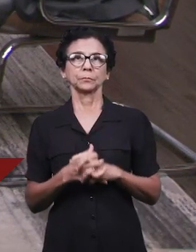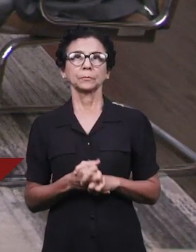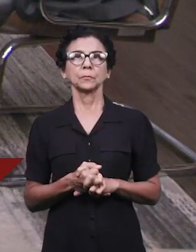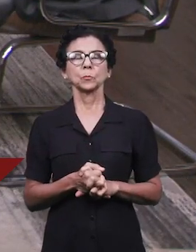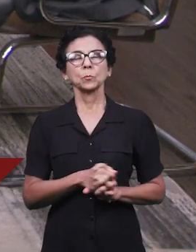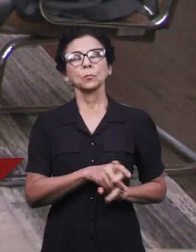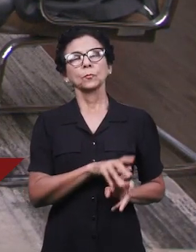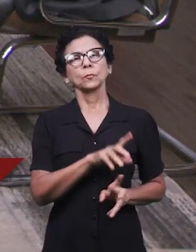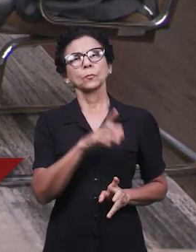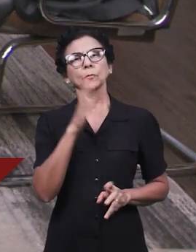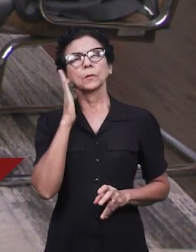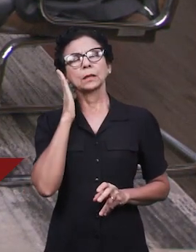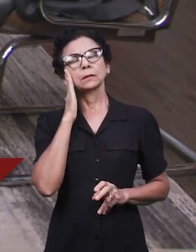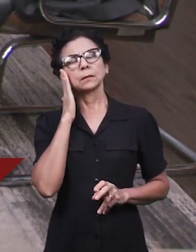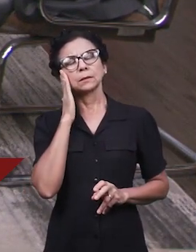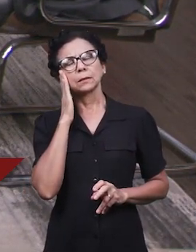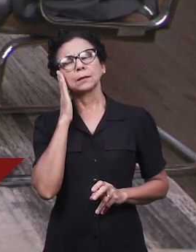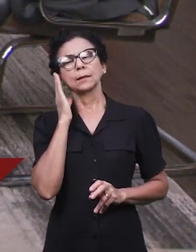Você vai entender